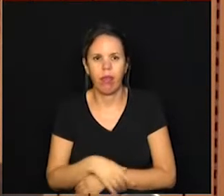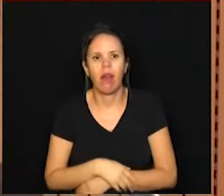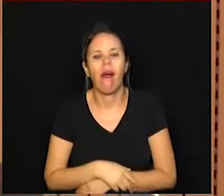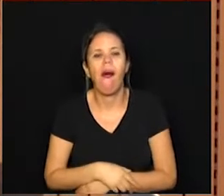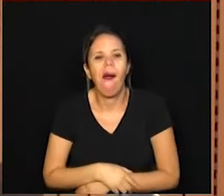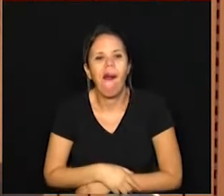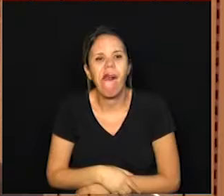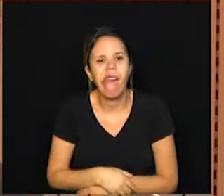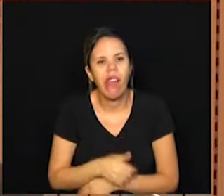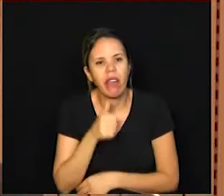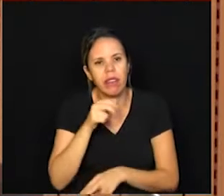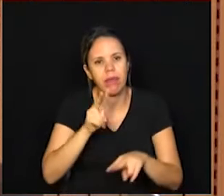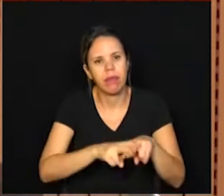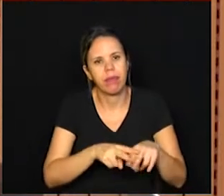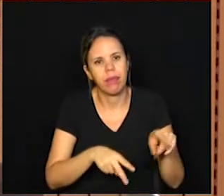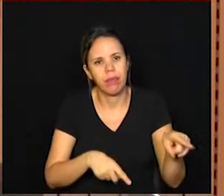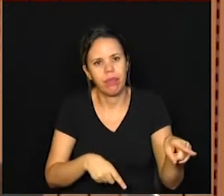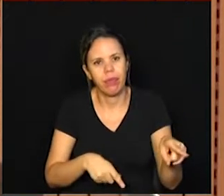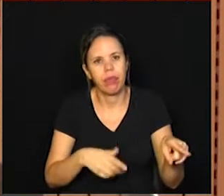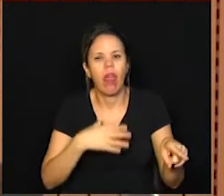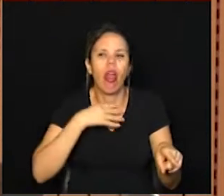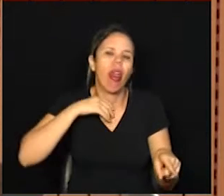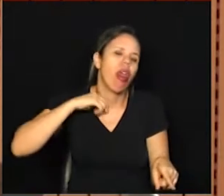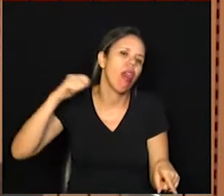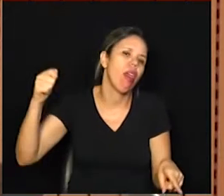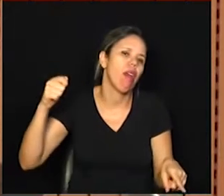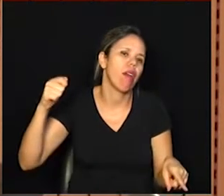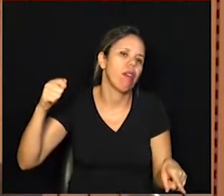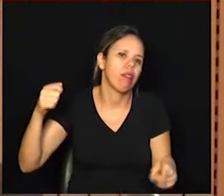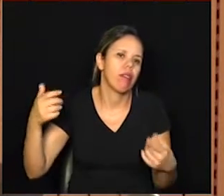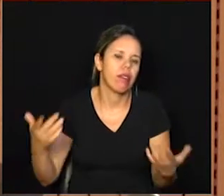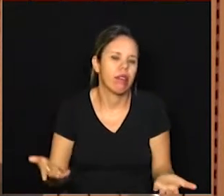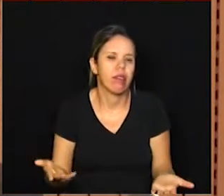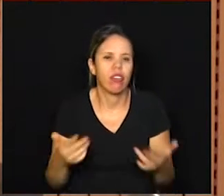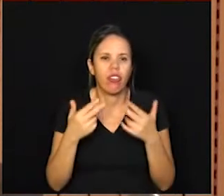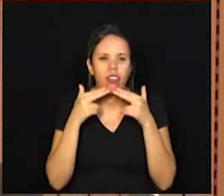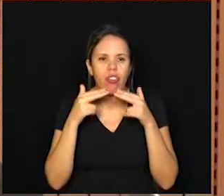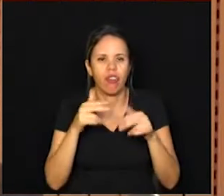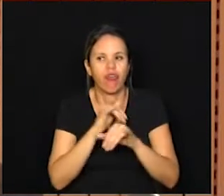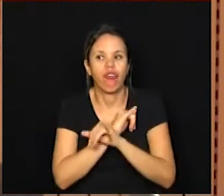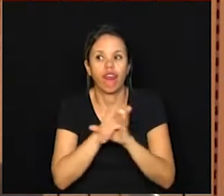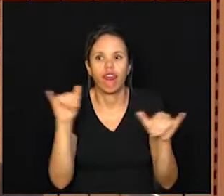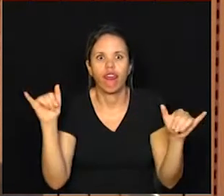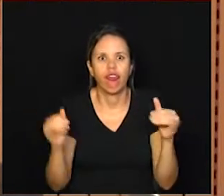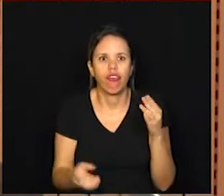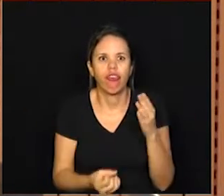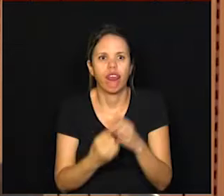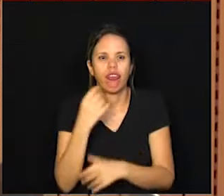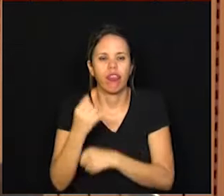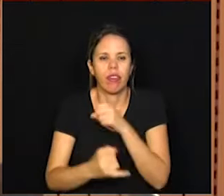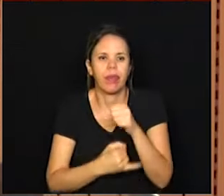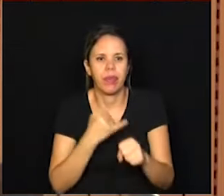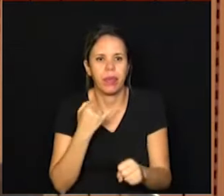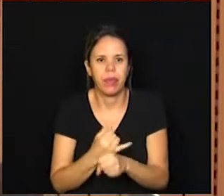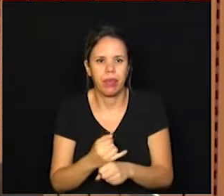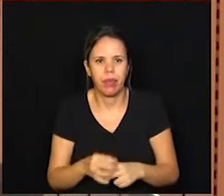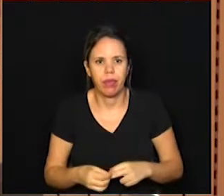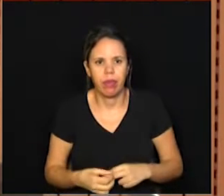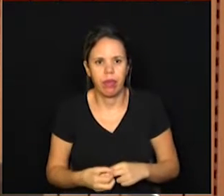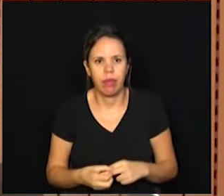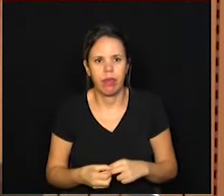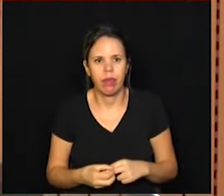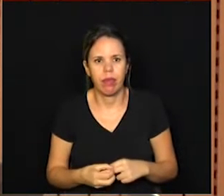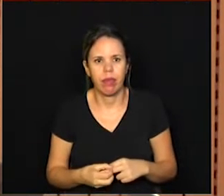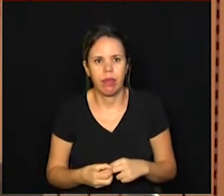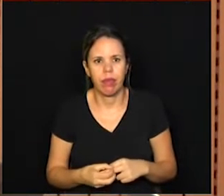Lá presa, ela se suicidou num lençol, mas as notícias que correram na internet são as que